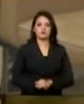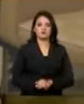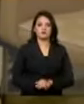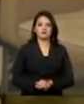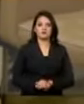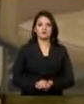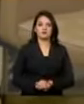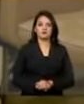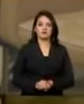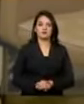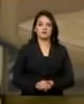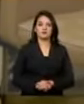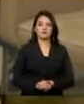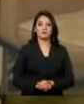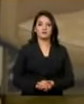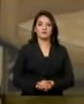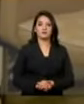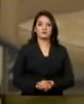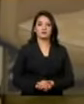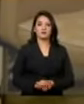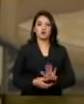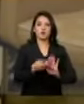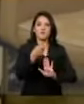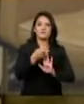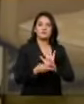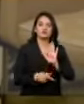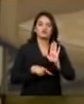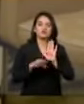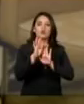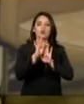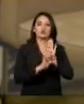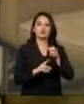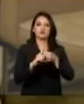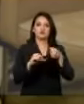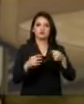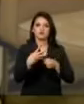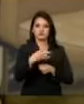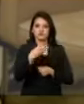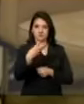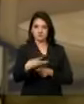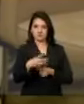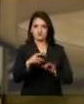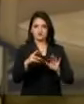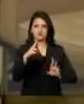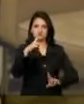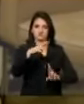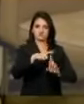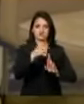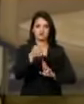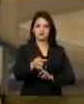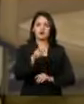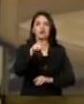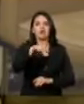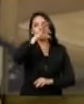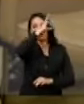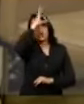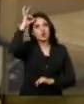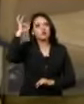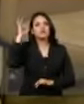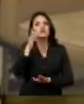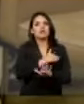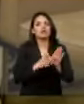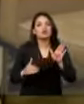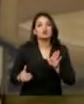sugeria à Constituinte o seguinte texto, no artigo 43, parágrafo 7º: presume-se inocente todo acusado até que